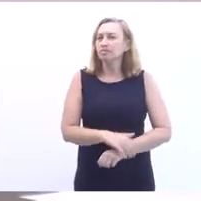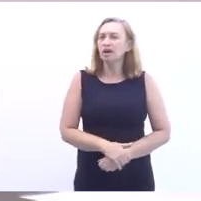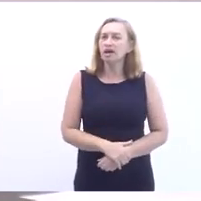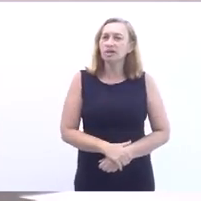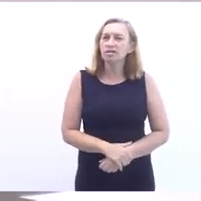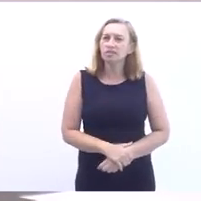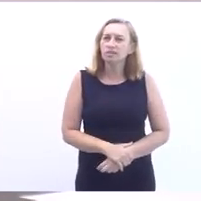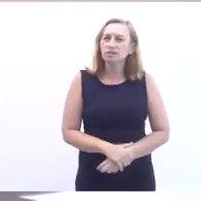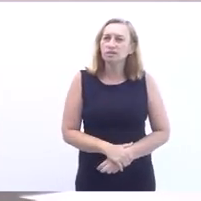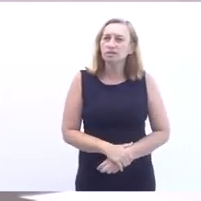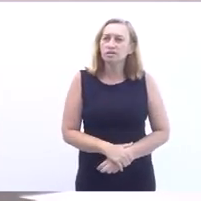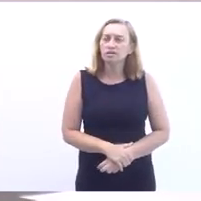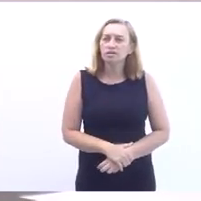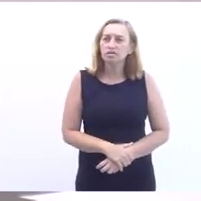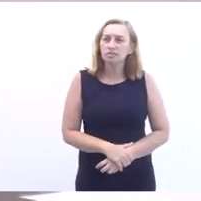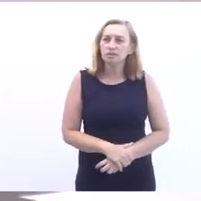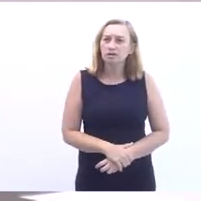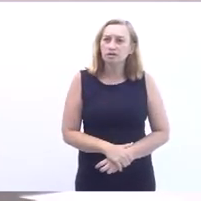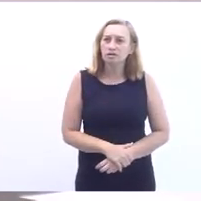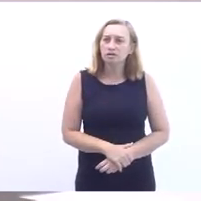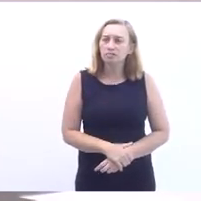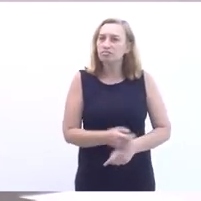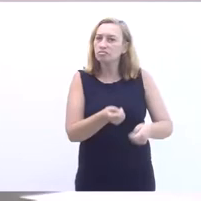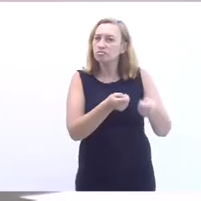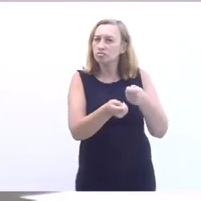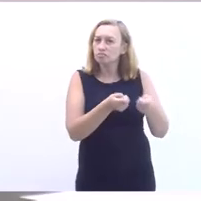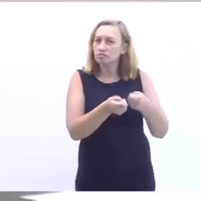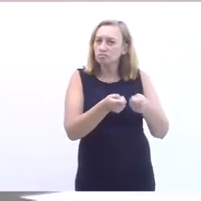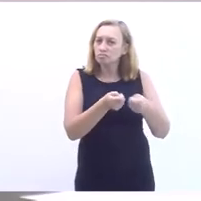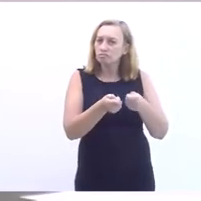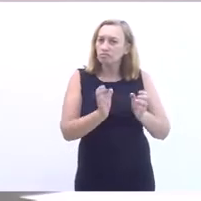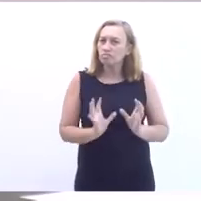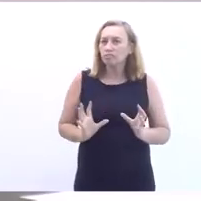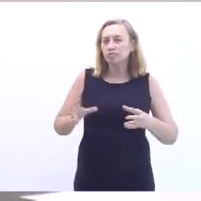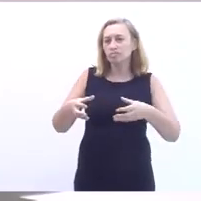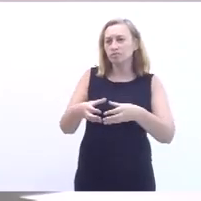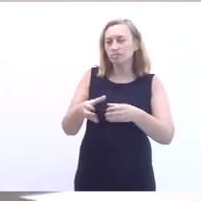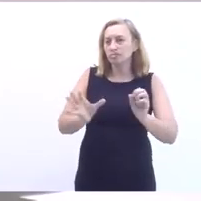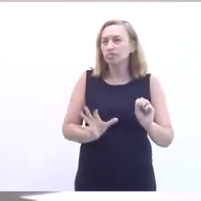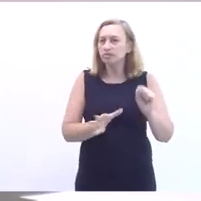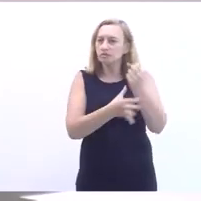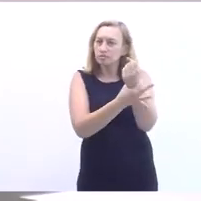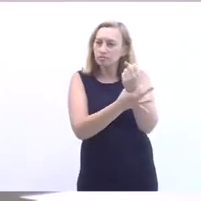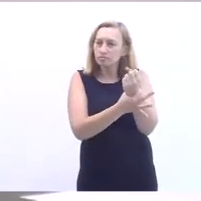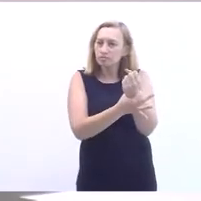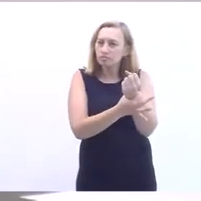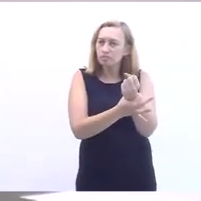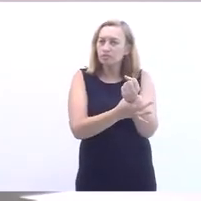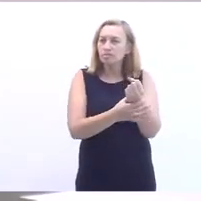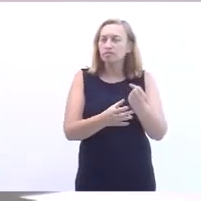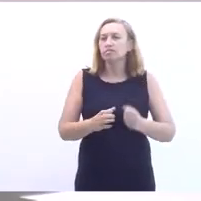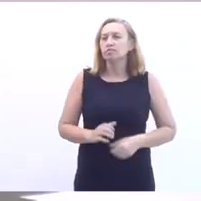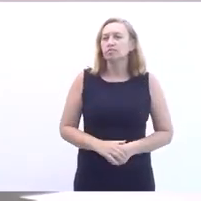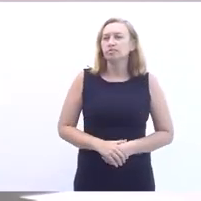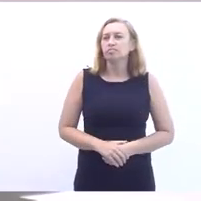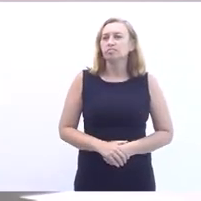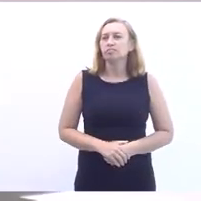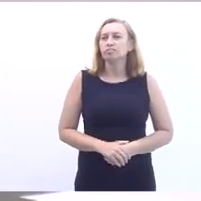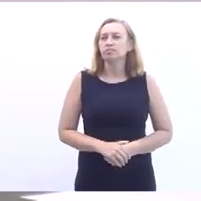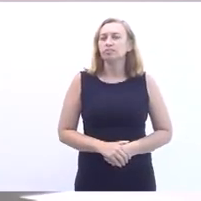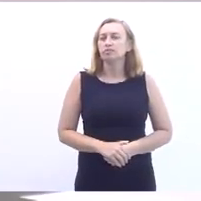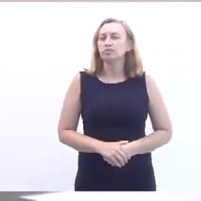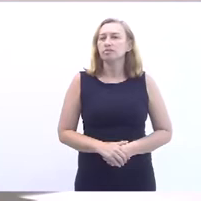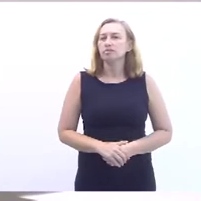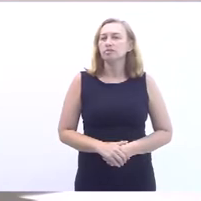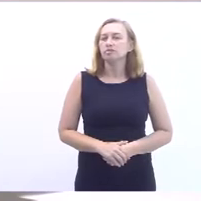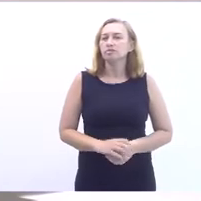bancada da bala o que controlava a comissão de segurança pública da Câmara de Deputados